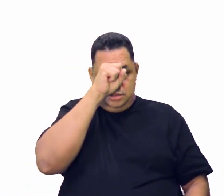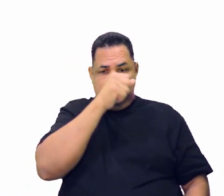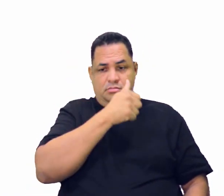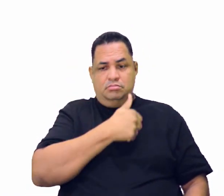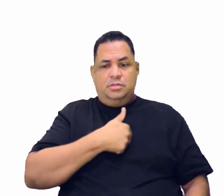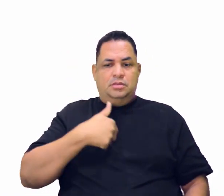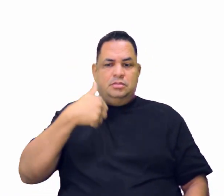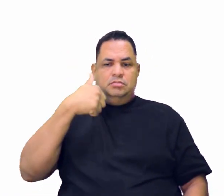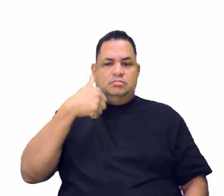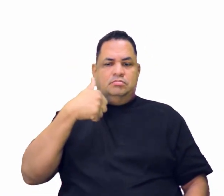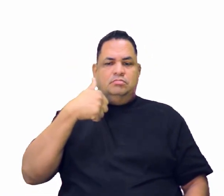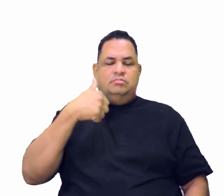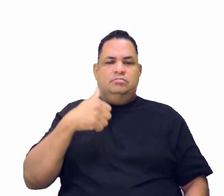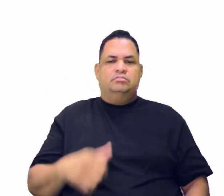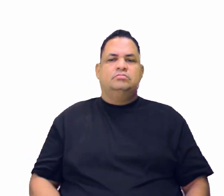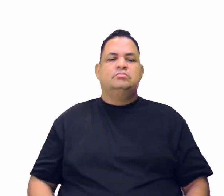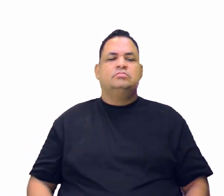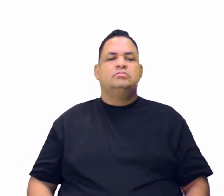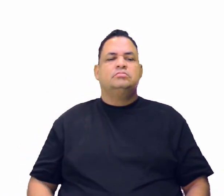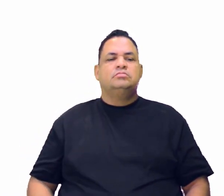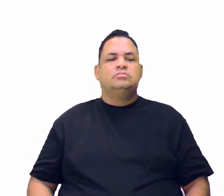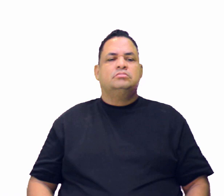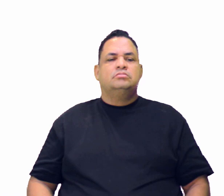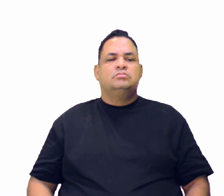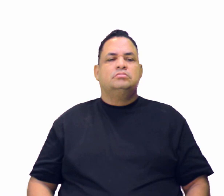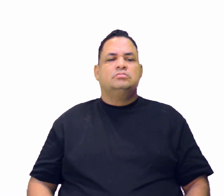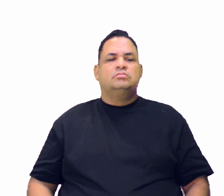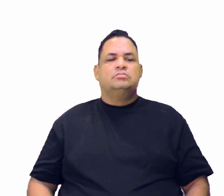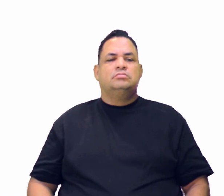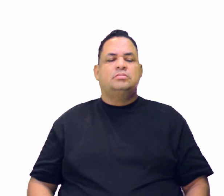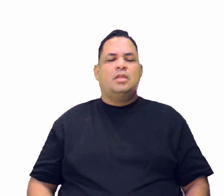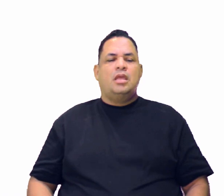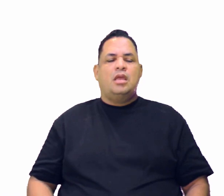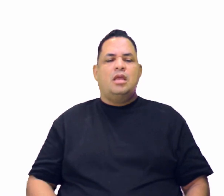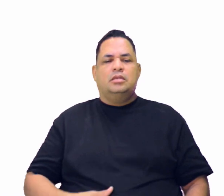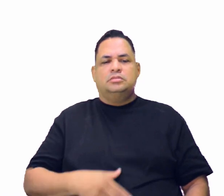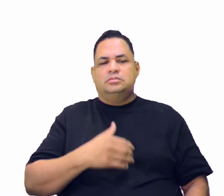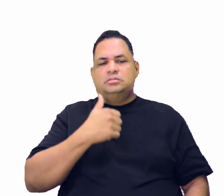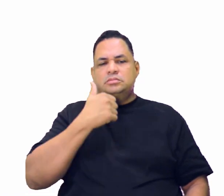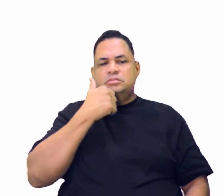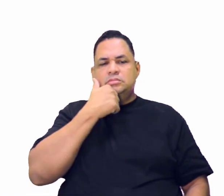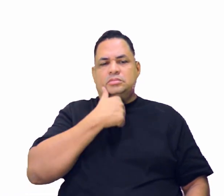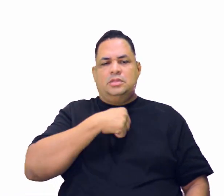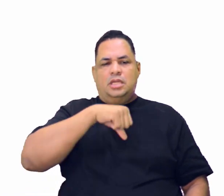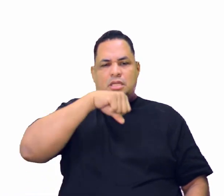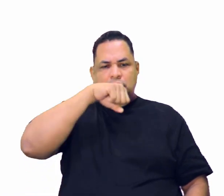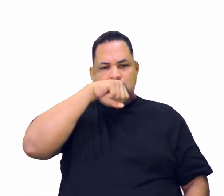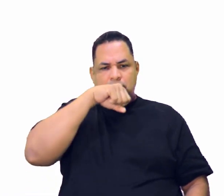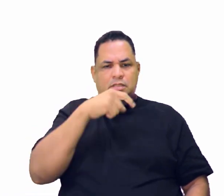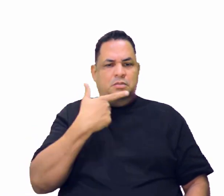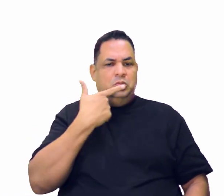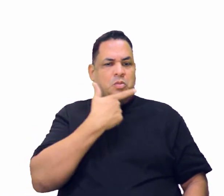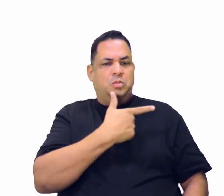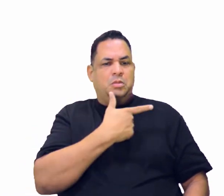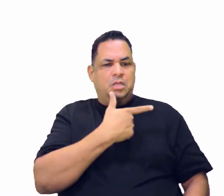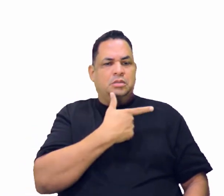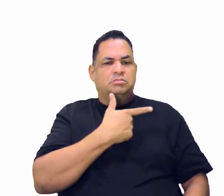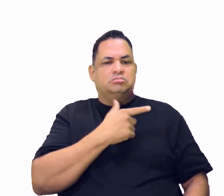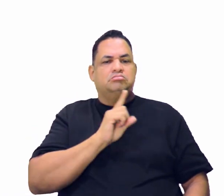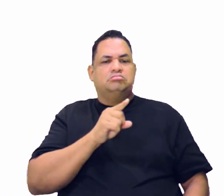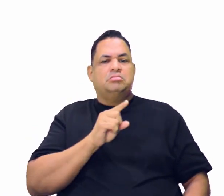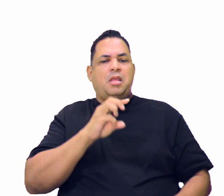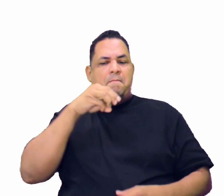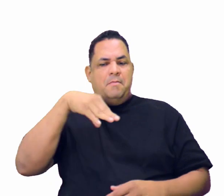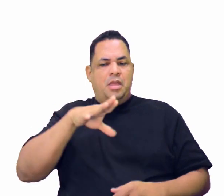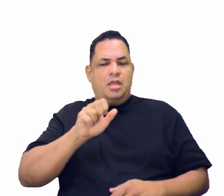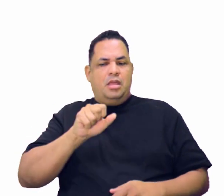vocês. Tá bom? Ó, mais outra aqui, ó. As madrastas foram consideradas